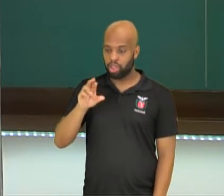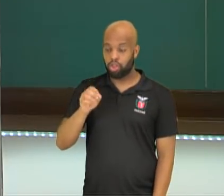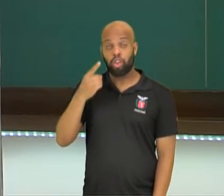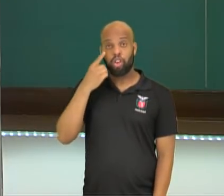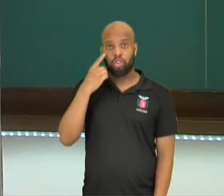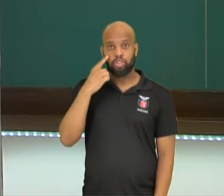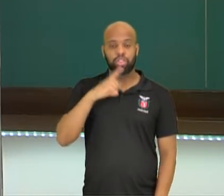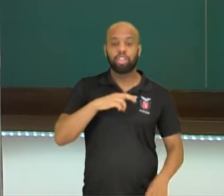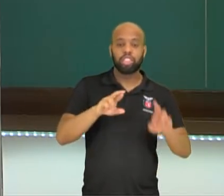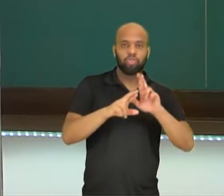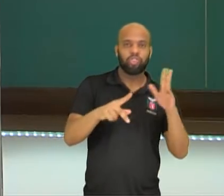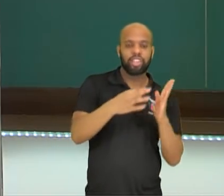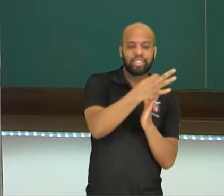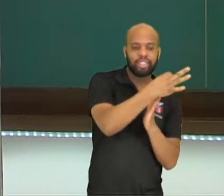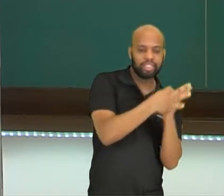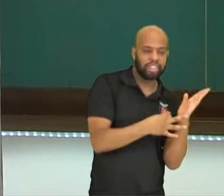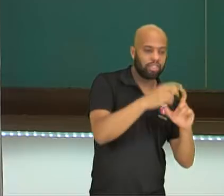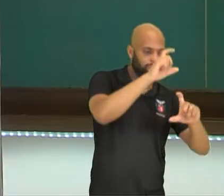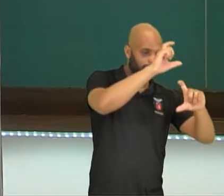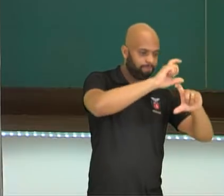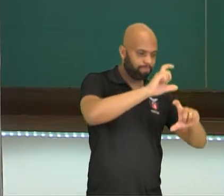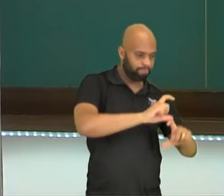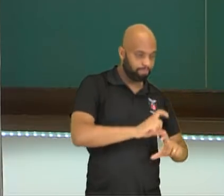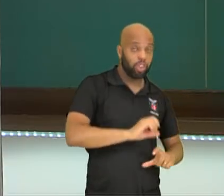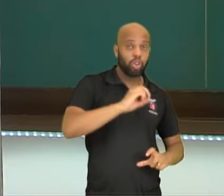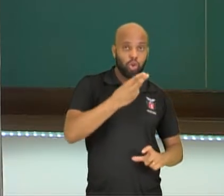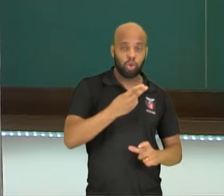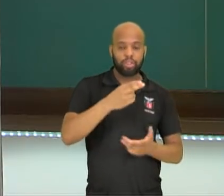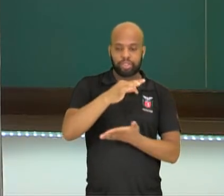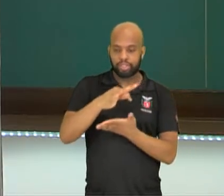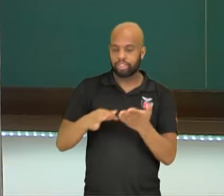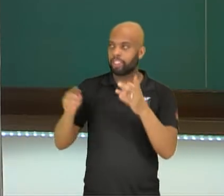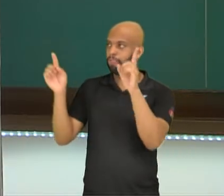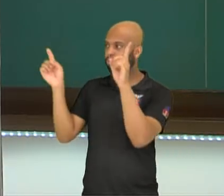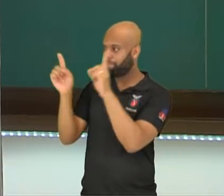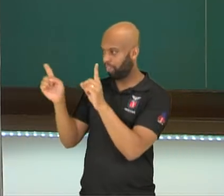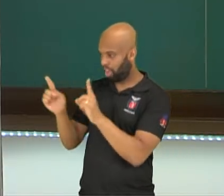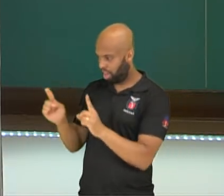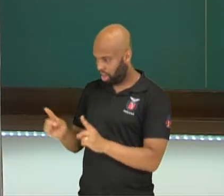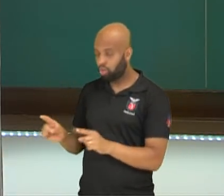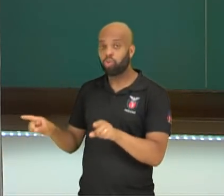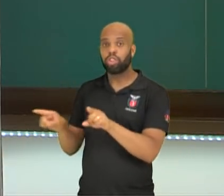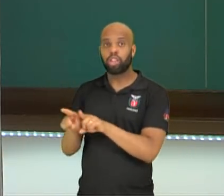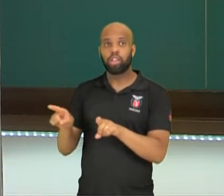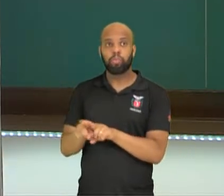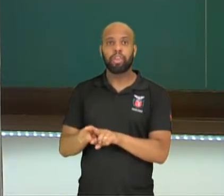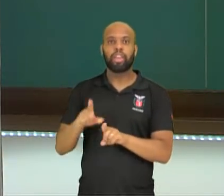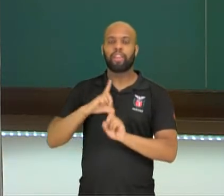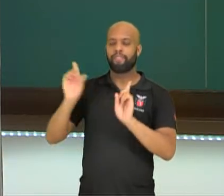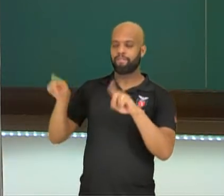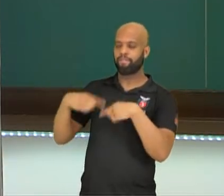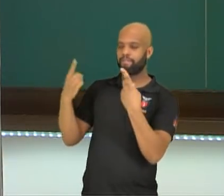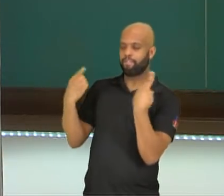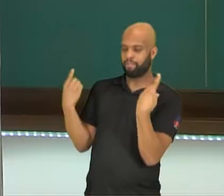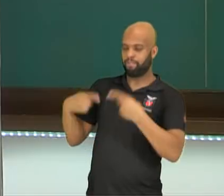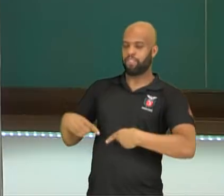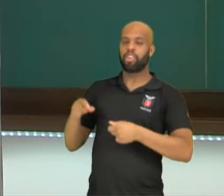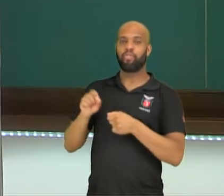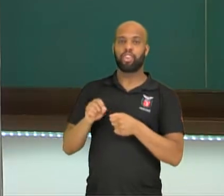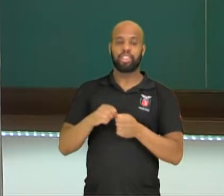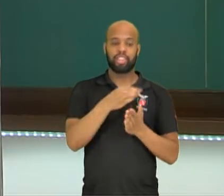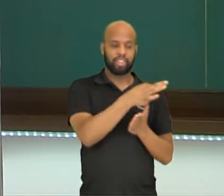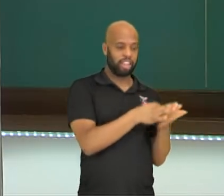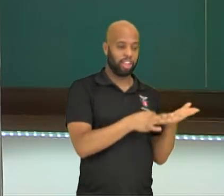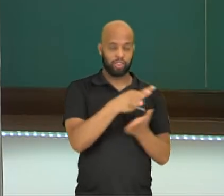entre textos em prosa ou em verso. Além disso, fomos desafiados a produzir 2